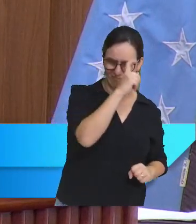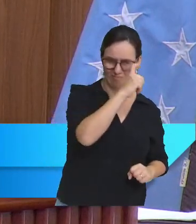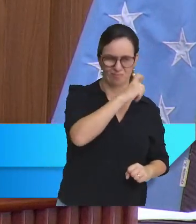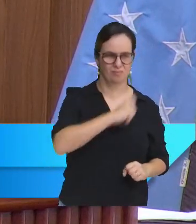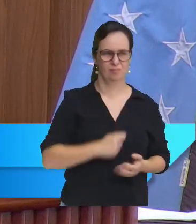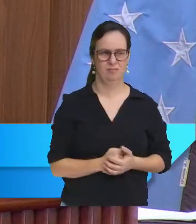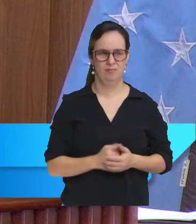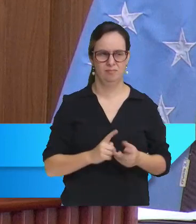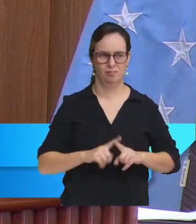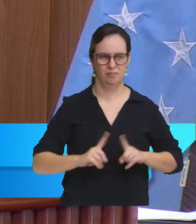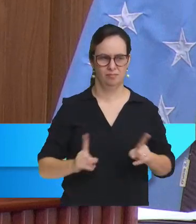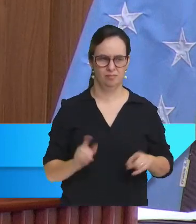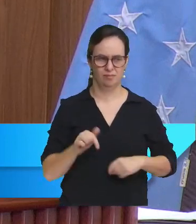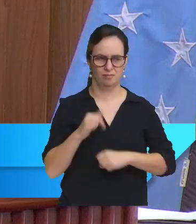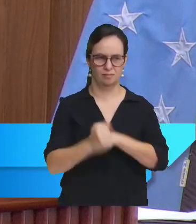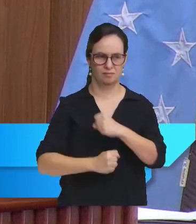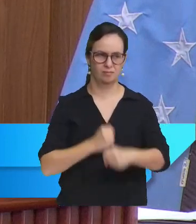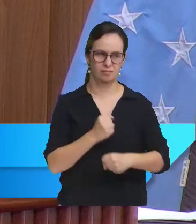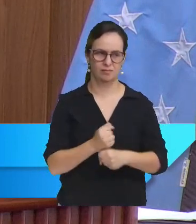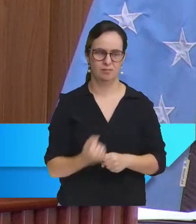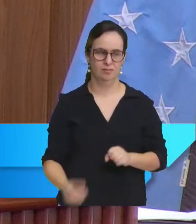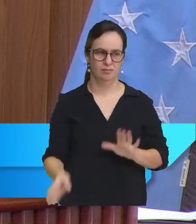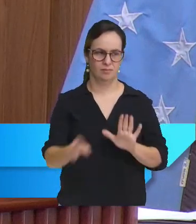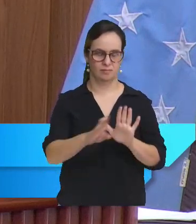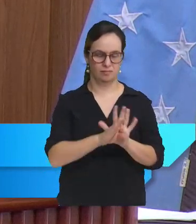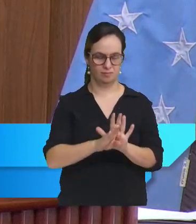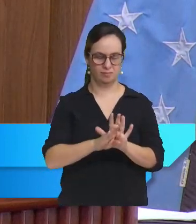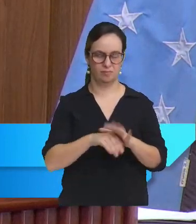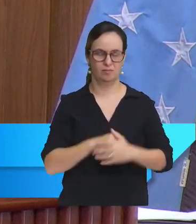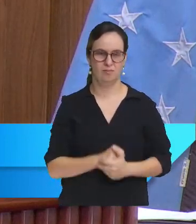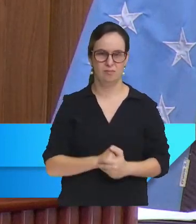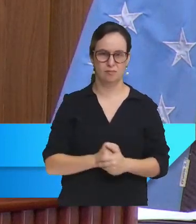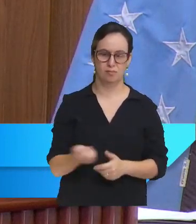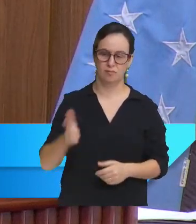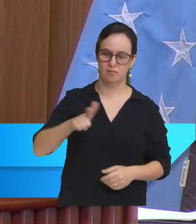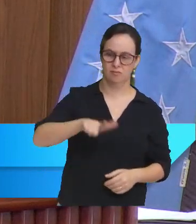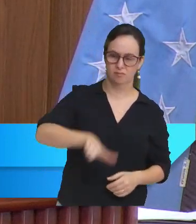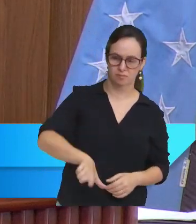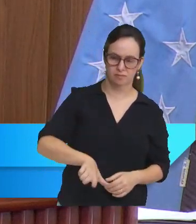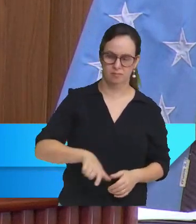está, né, retomando, começando aí novamente